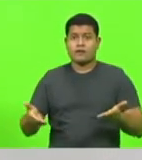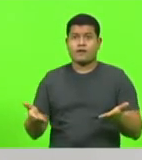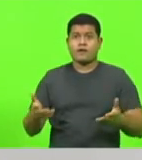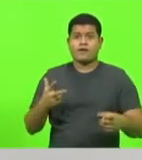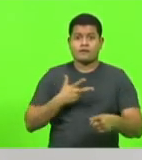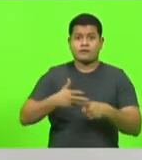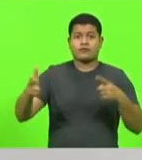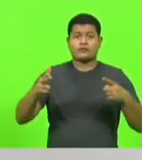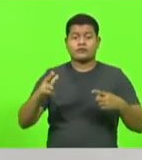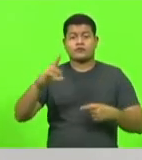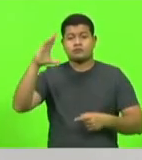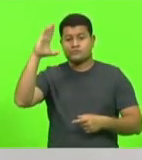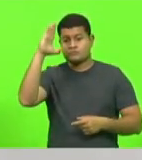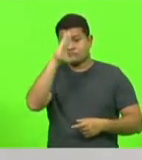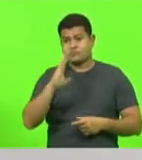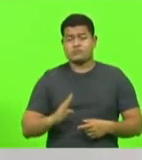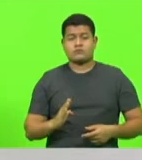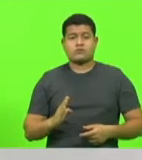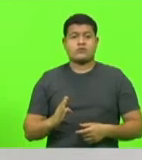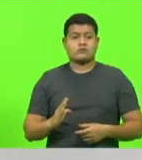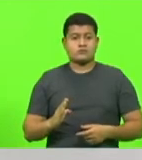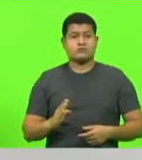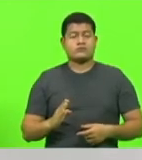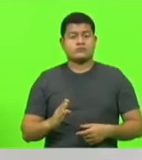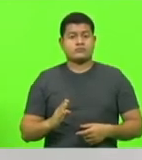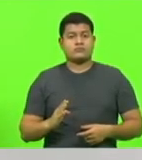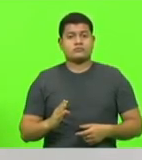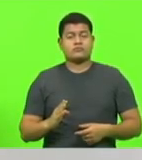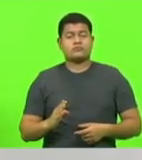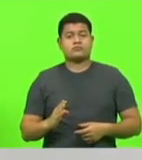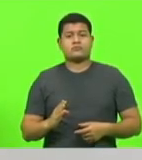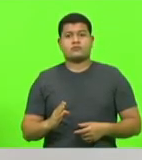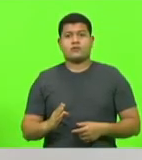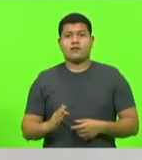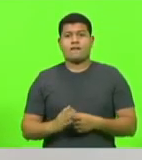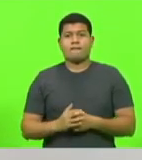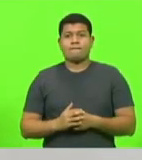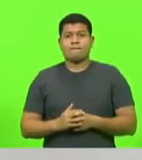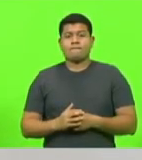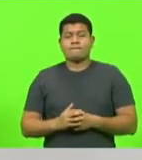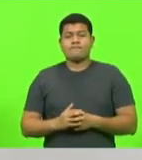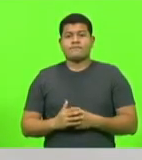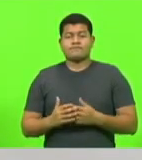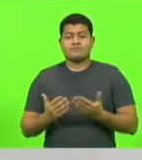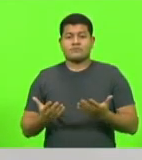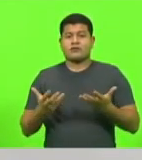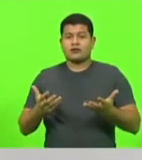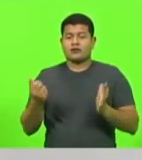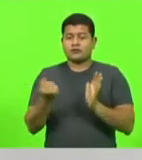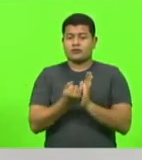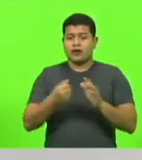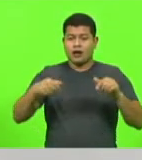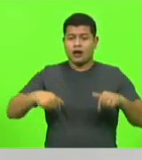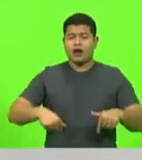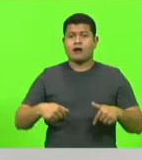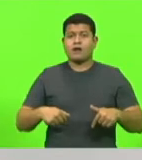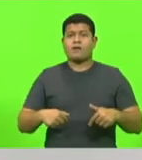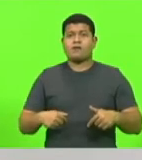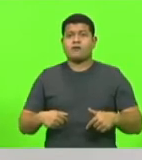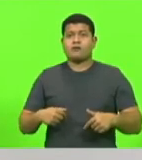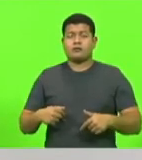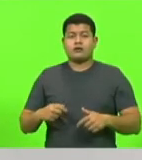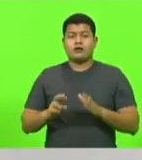nacional. Portanto, quero registrar aqui nesta casa, em nome da